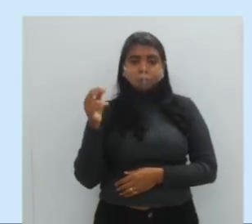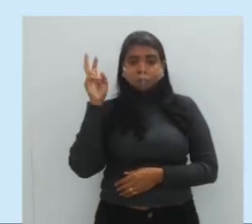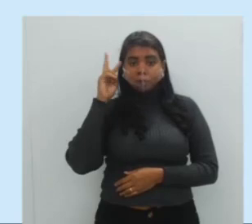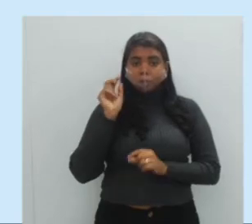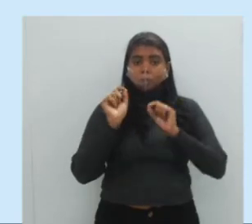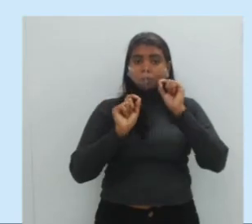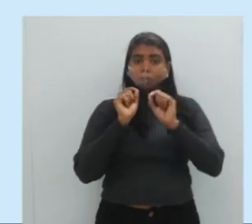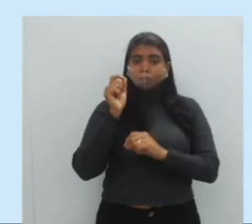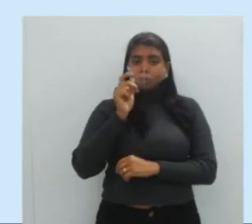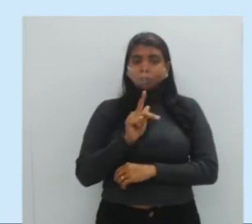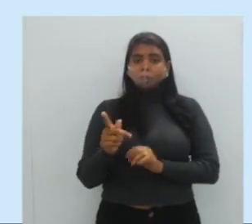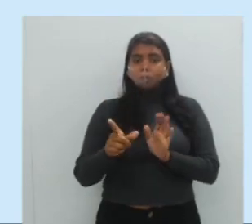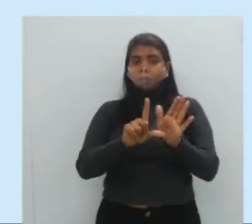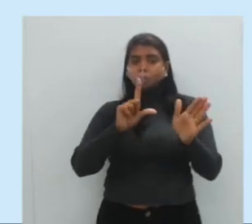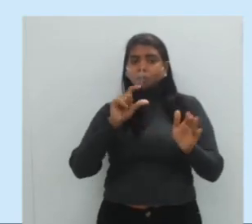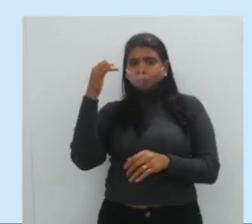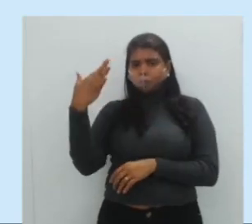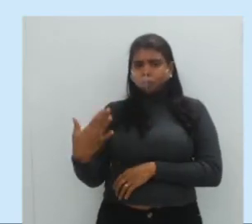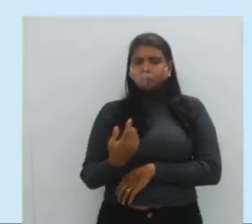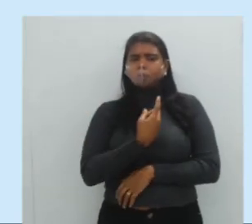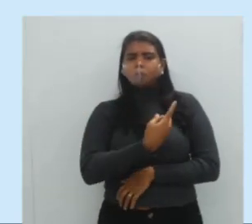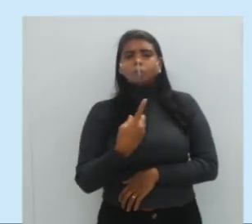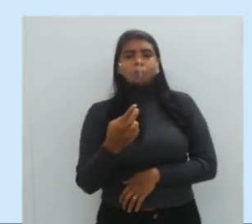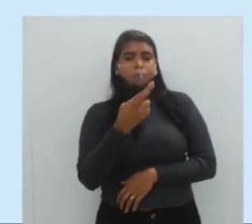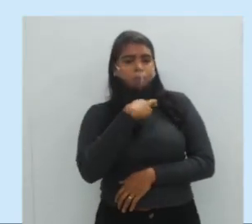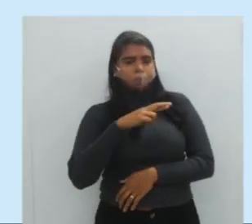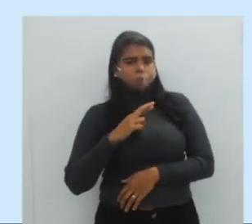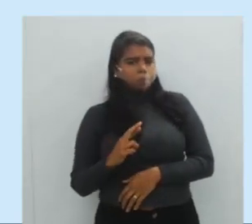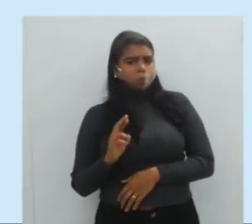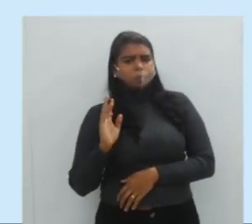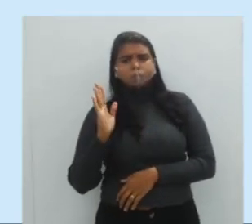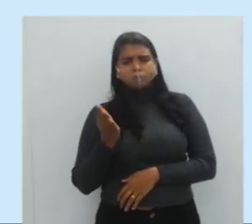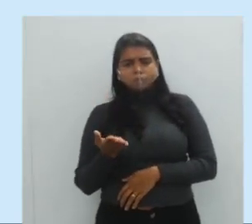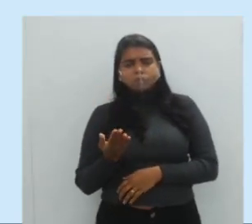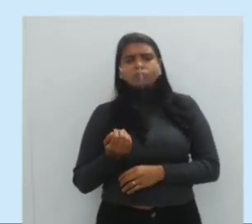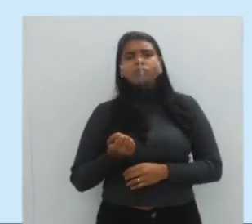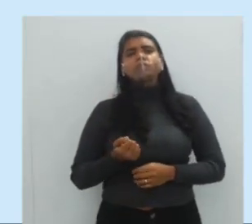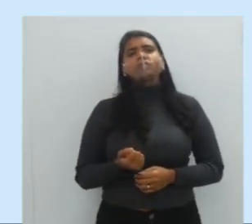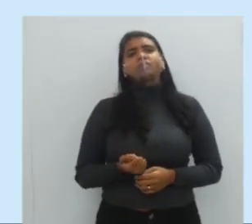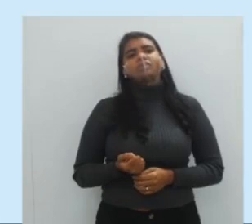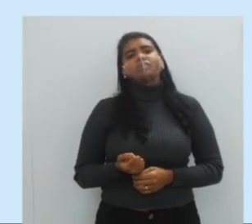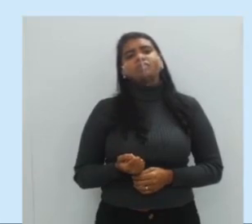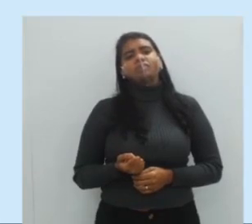voltar àquela questão que eu falei, que cada religião tem a sua narrativa